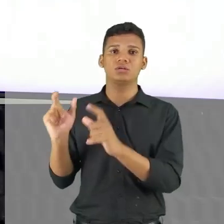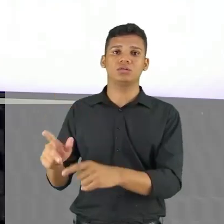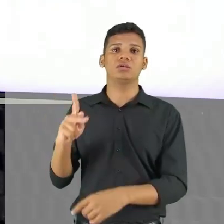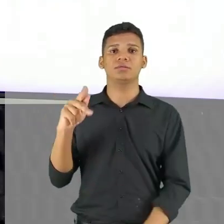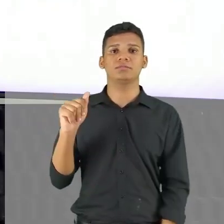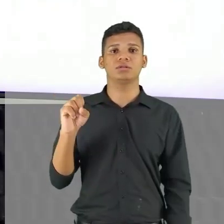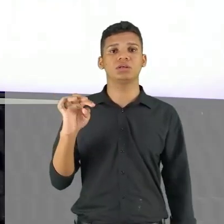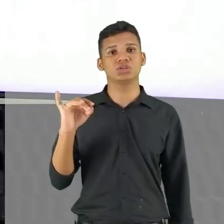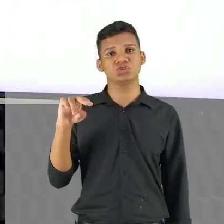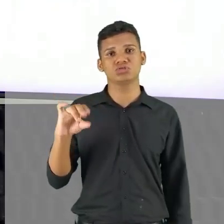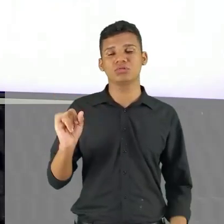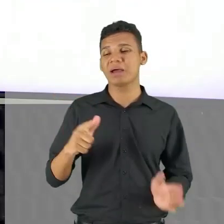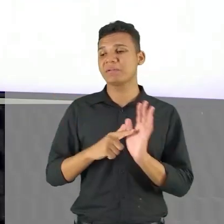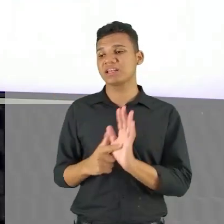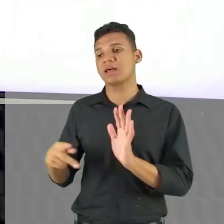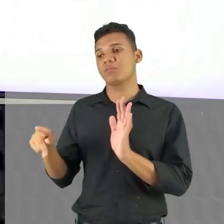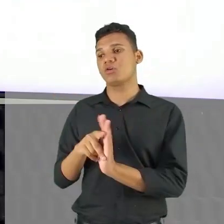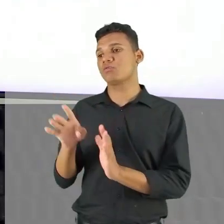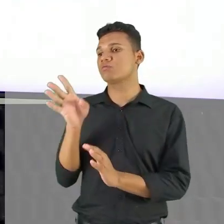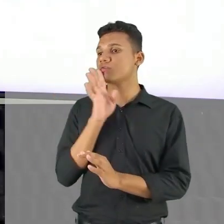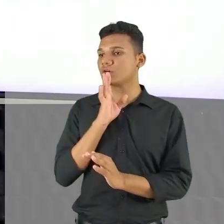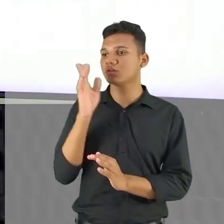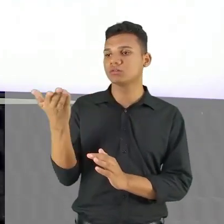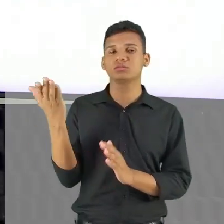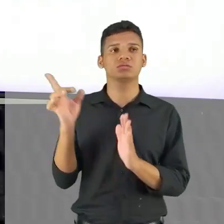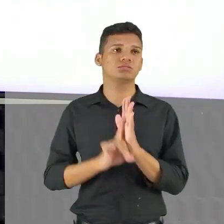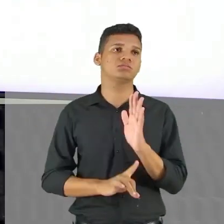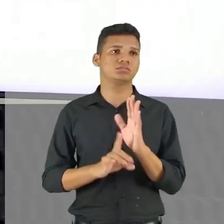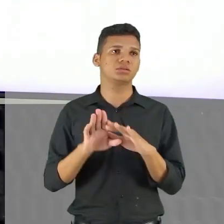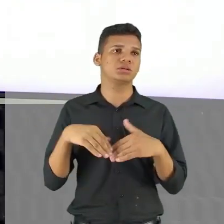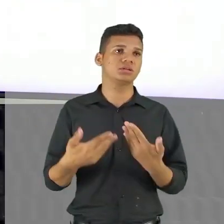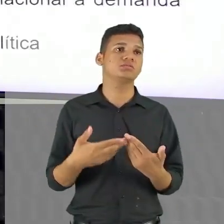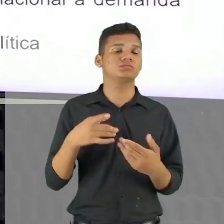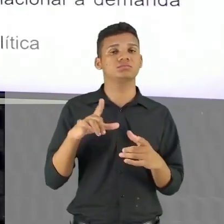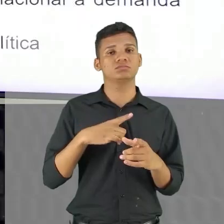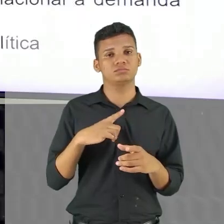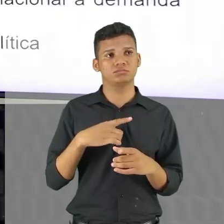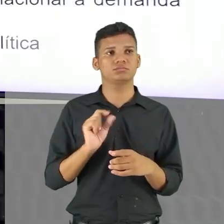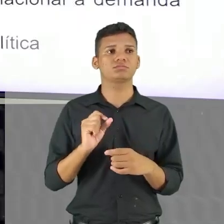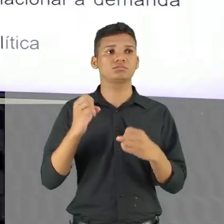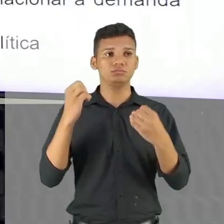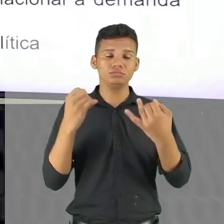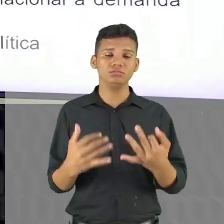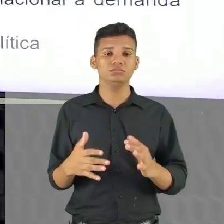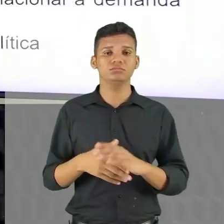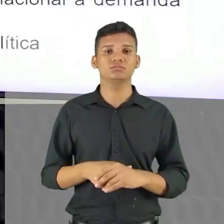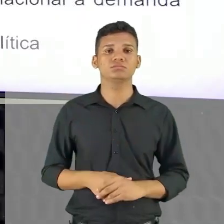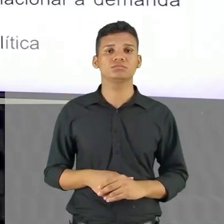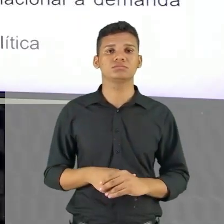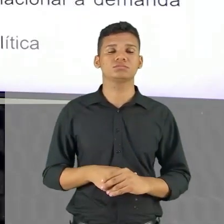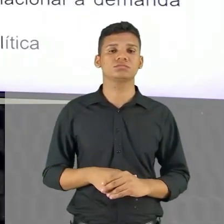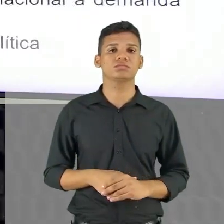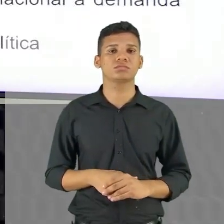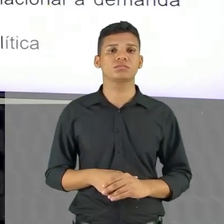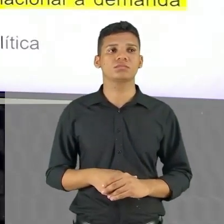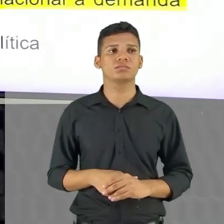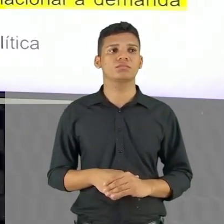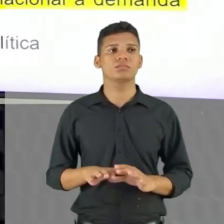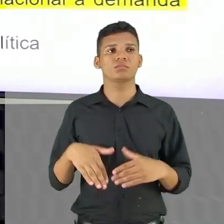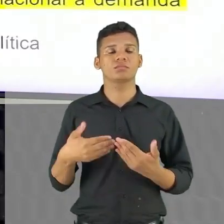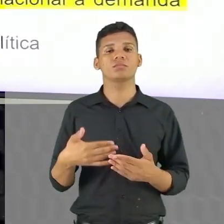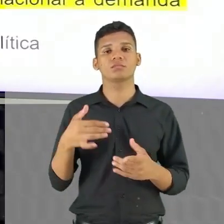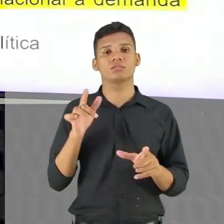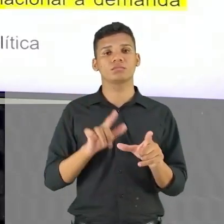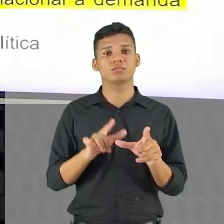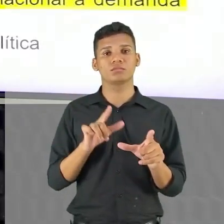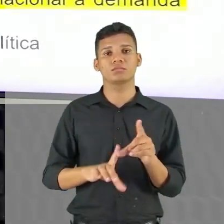do reconhecimento do Estado palestino, e com isso as suas prerrogativas nacionais. Então, neste caso,